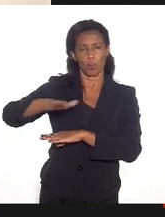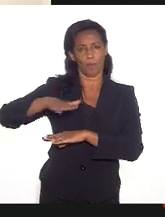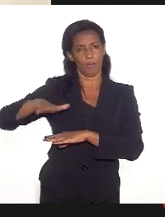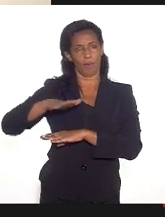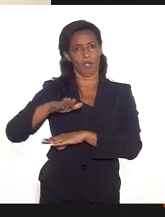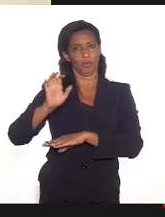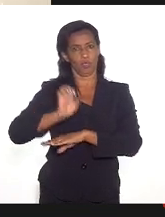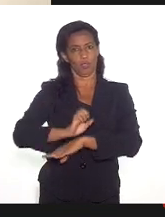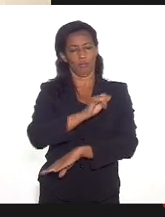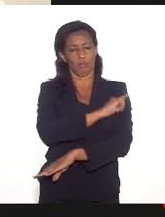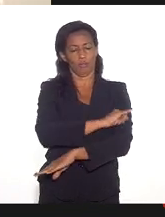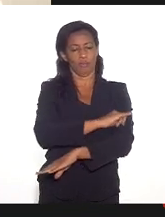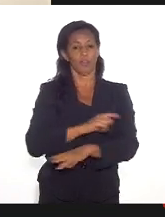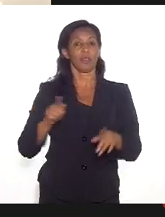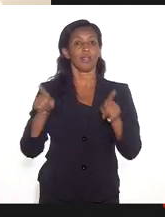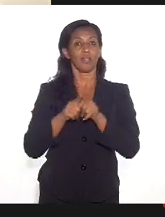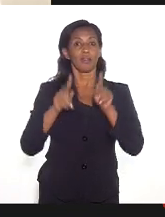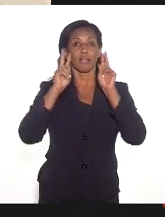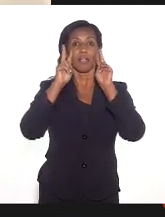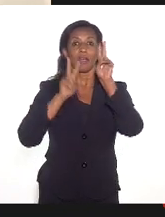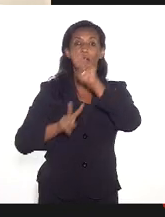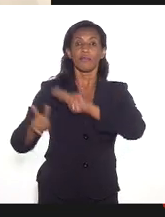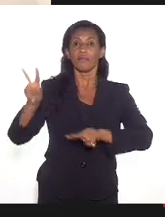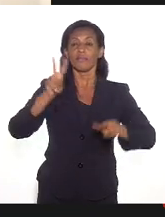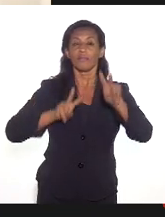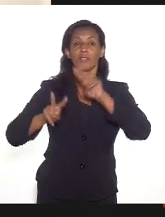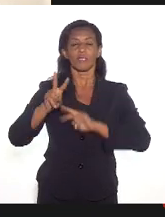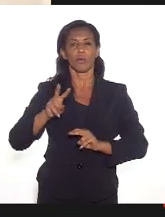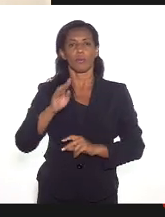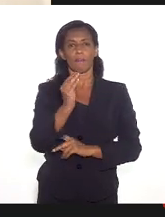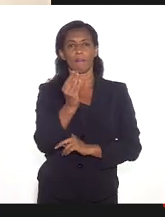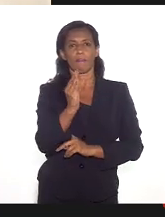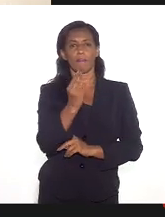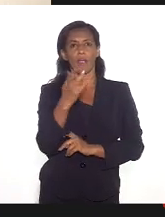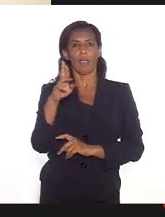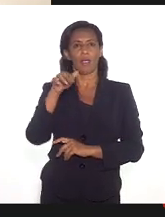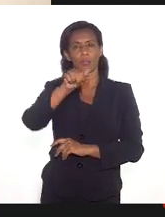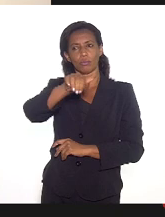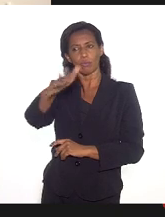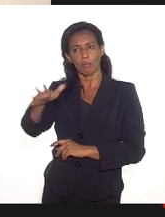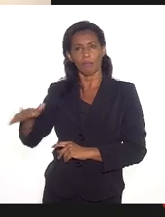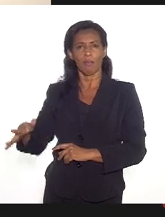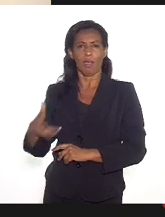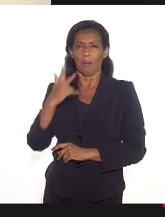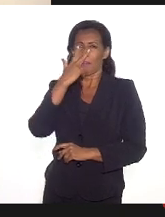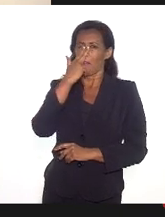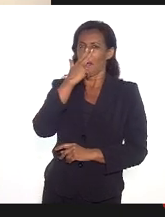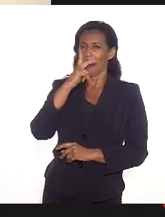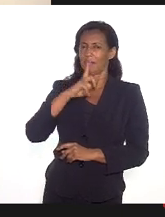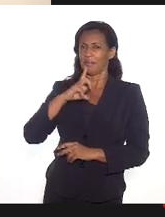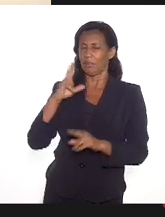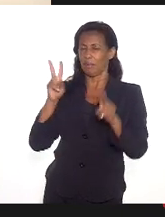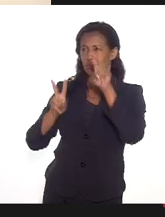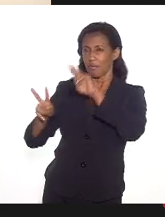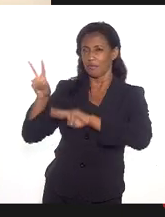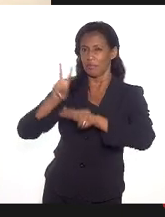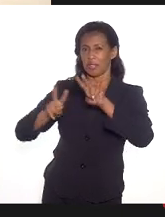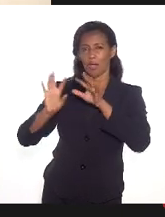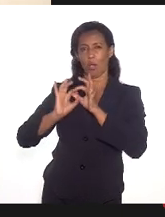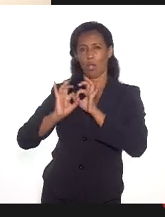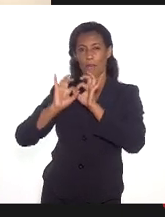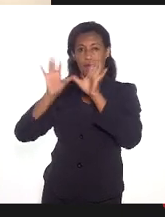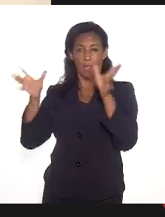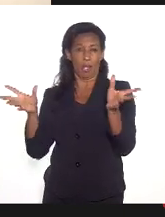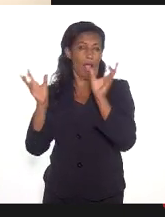Janeiro. Gostaria de saber também a visão de vocês sobre a BR do Mar, porque aparentemente tem uma visão muito liberal e